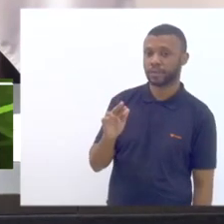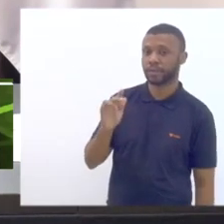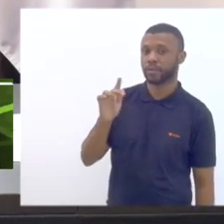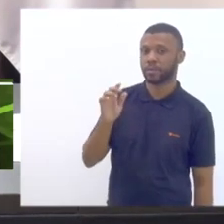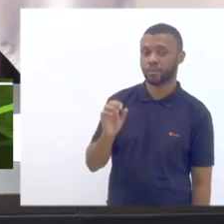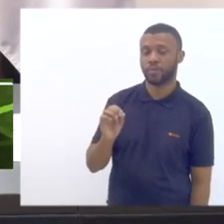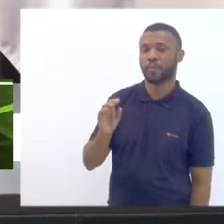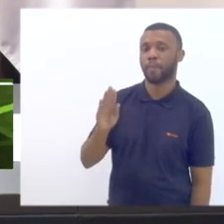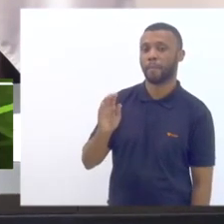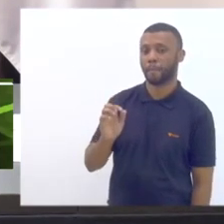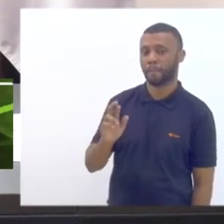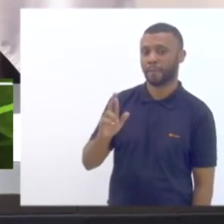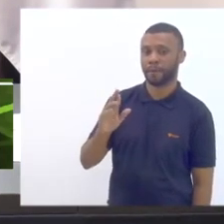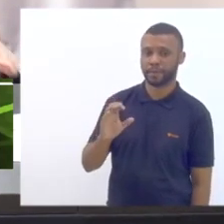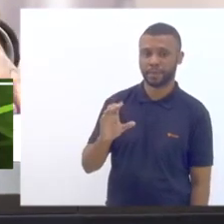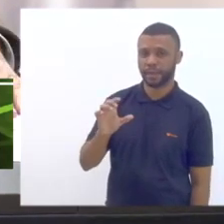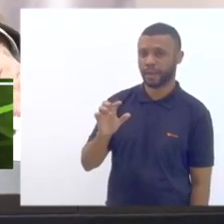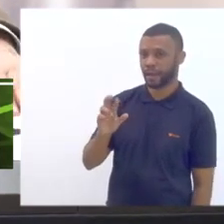se ele